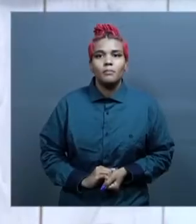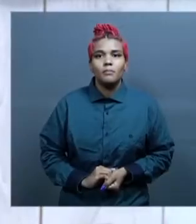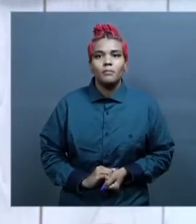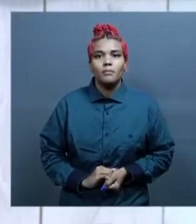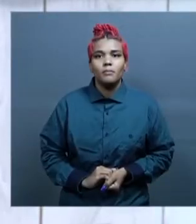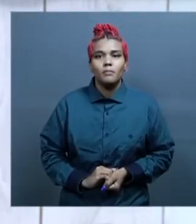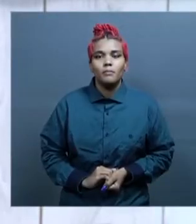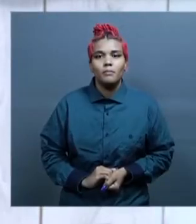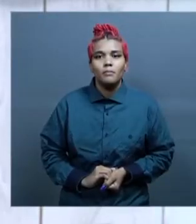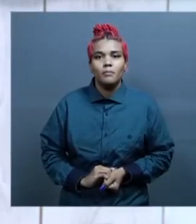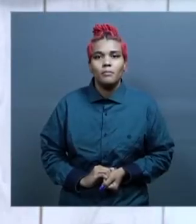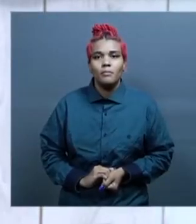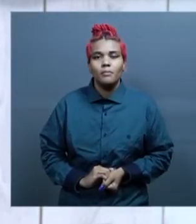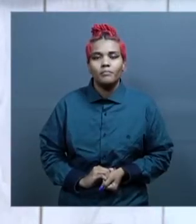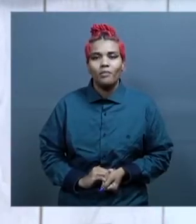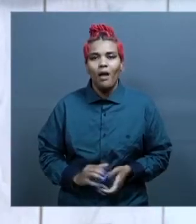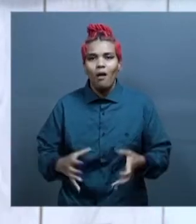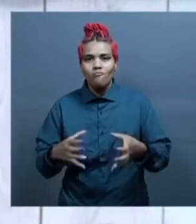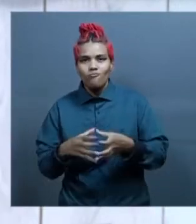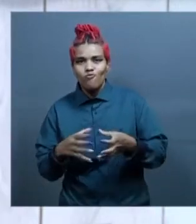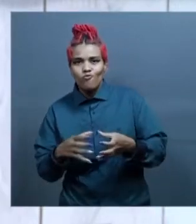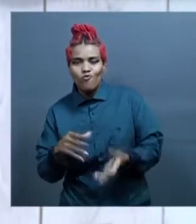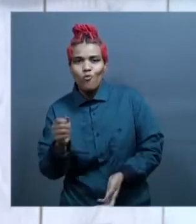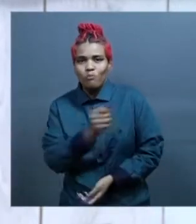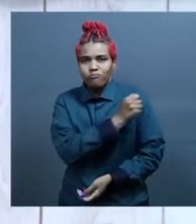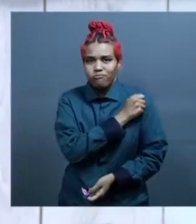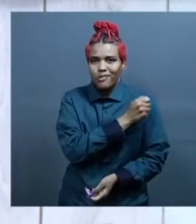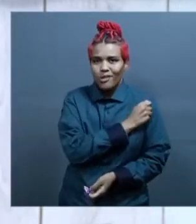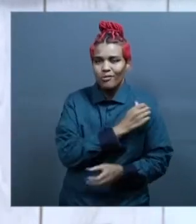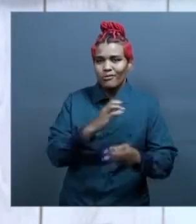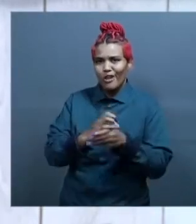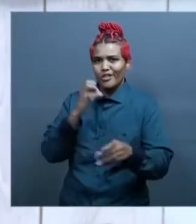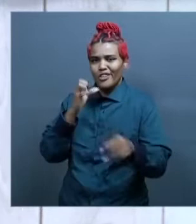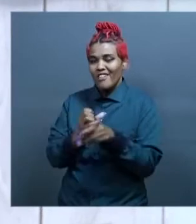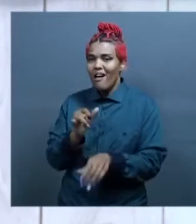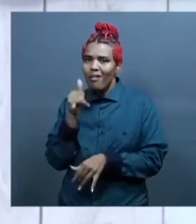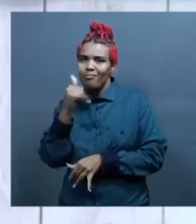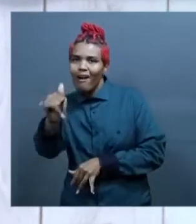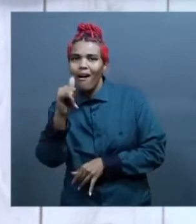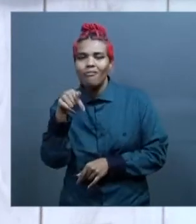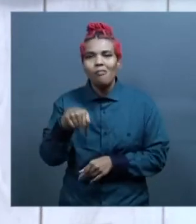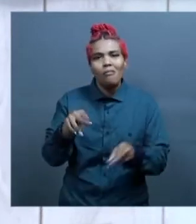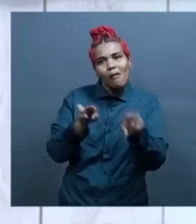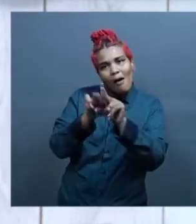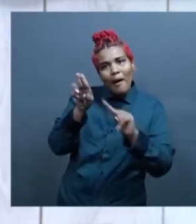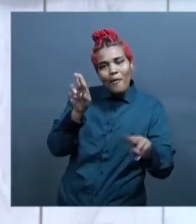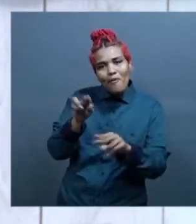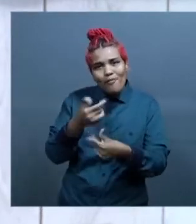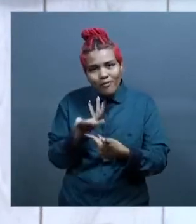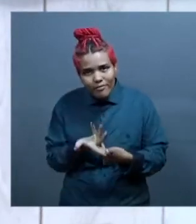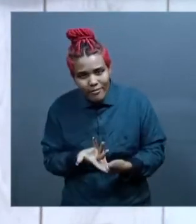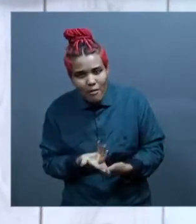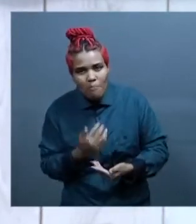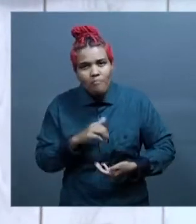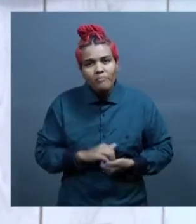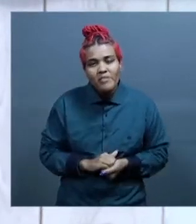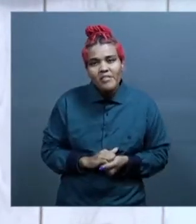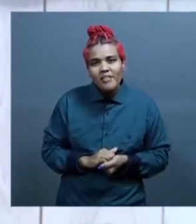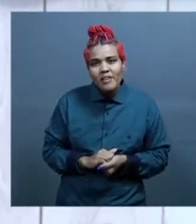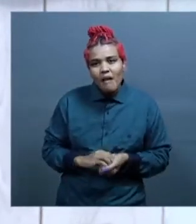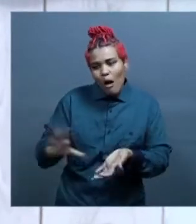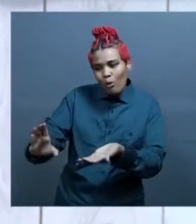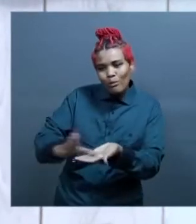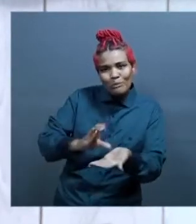e uma turma de estudantes de engenharia elétrica da ufu deste ano arrecadou dinheiro